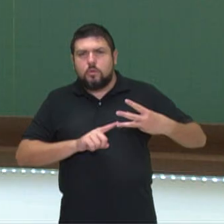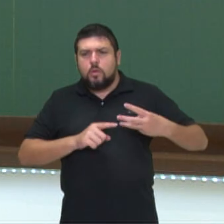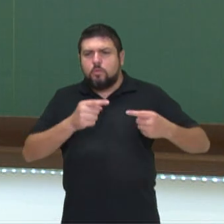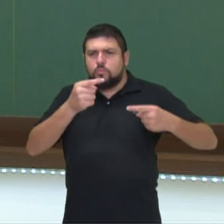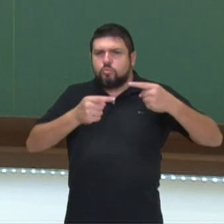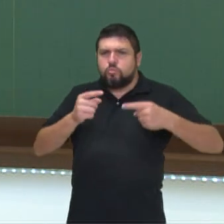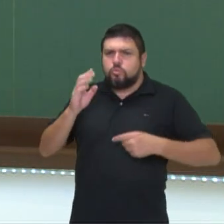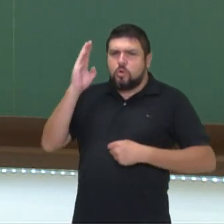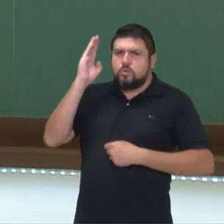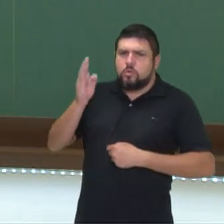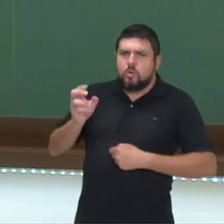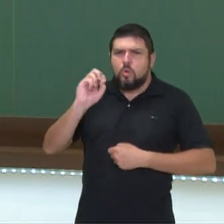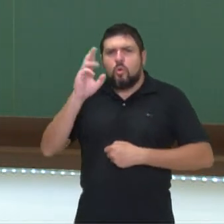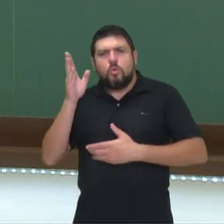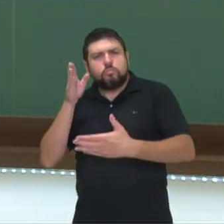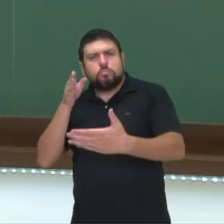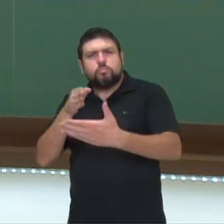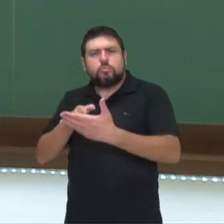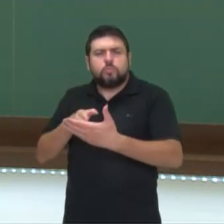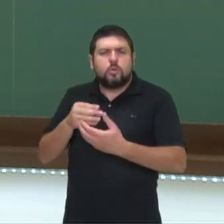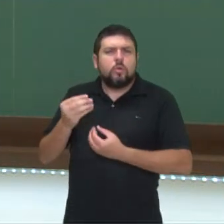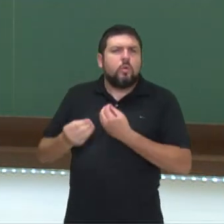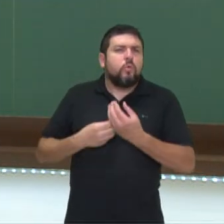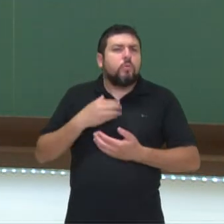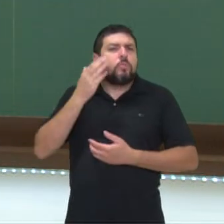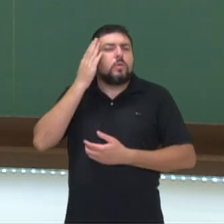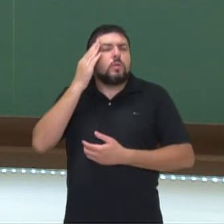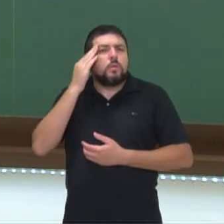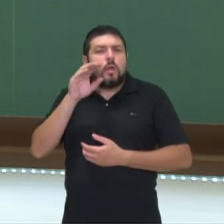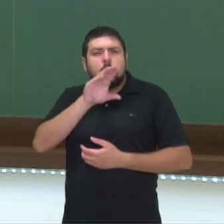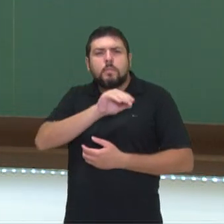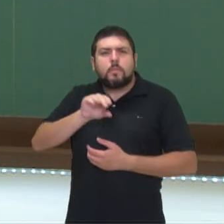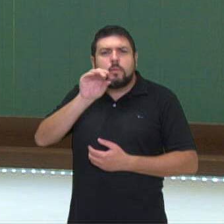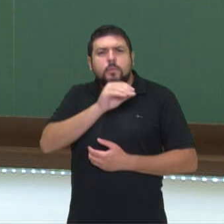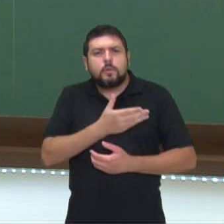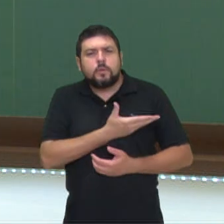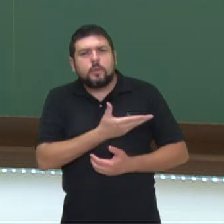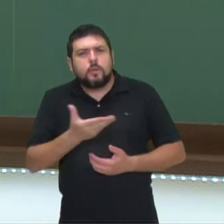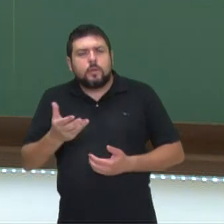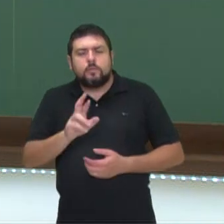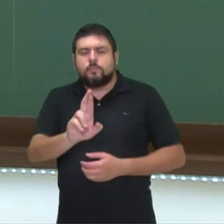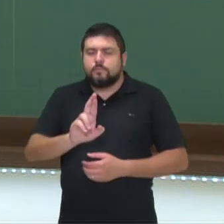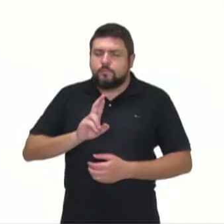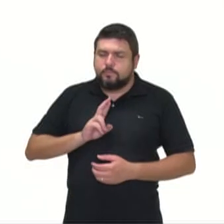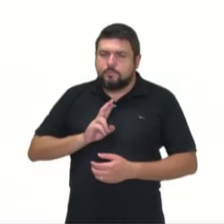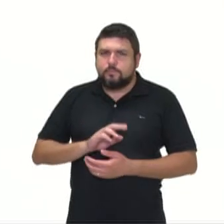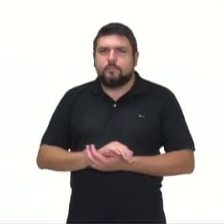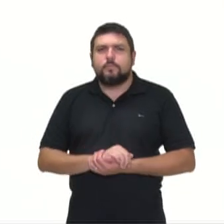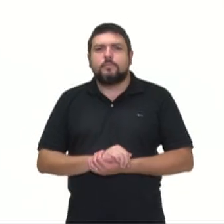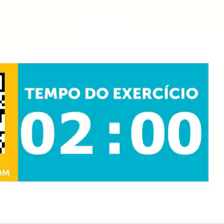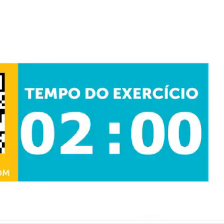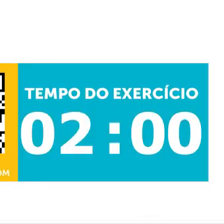ou indireto? Como ficamos sabendo da fala das outras personagens? Responda.